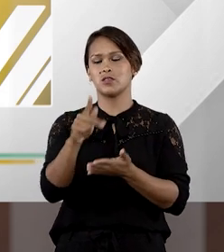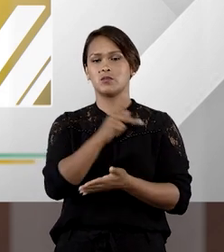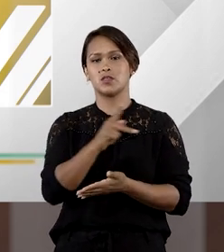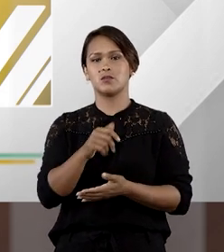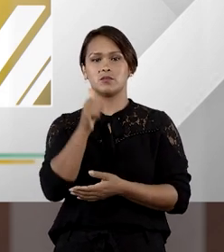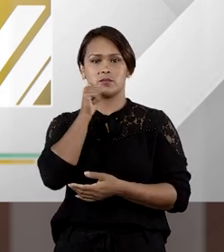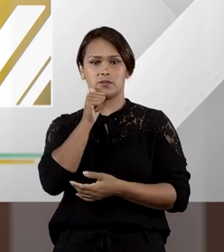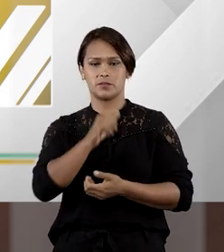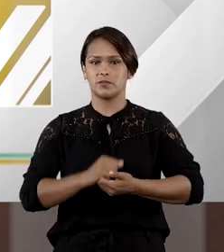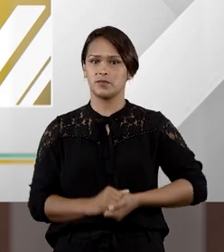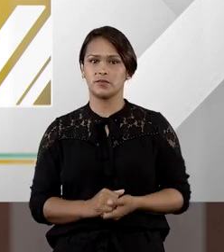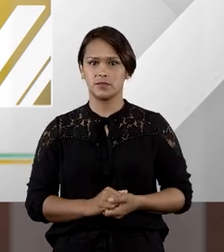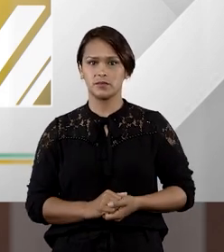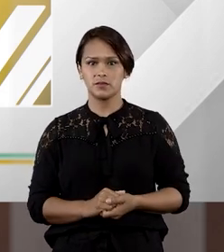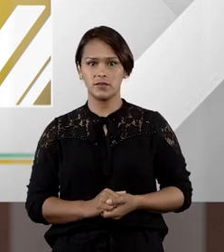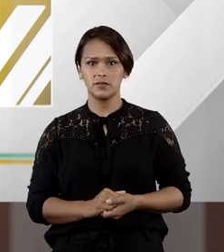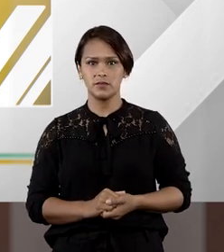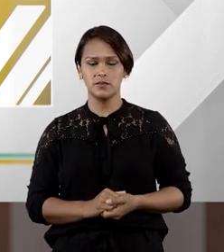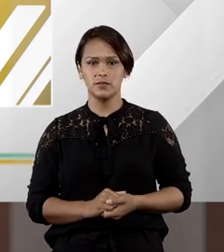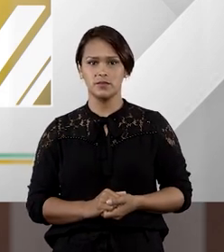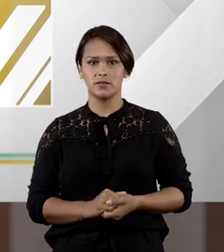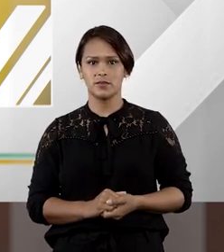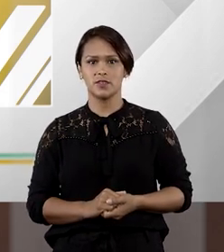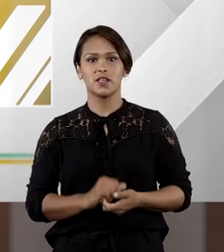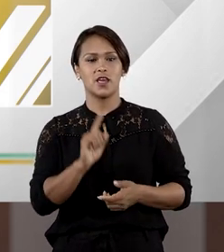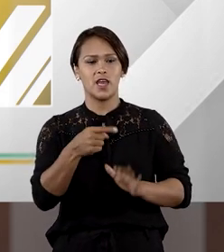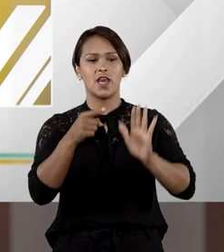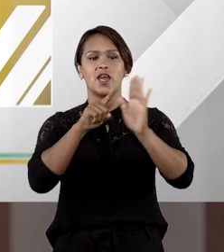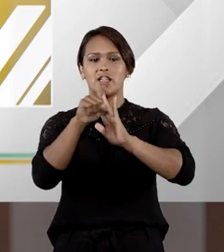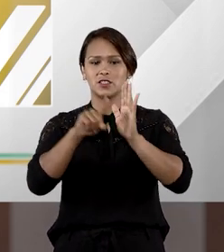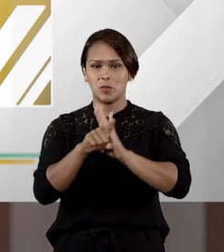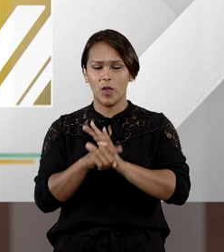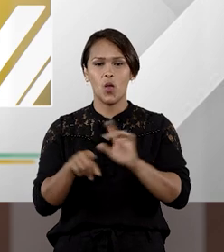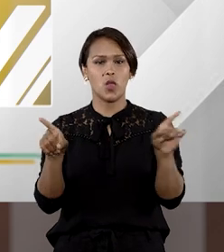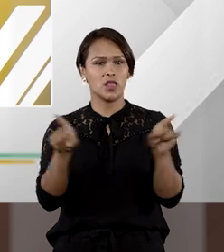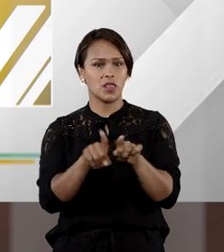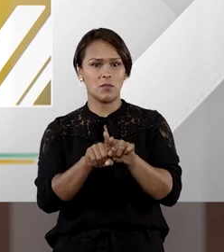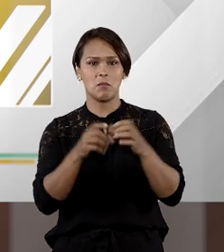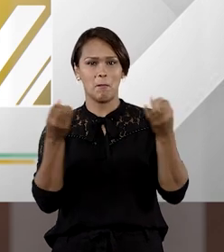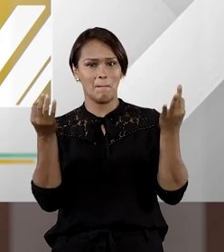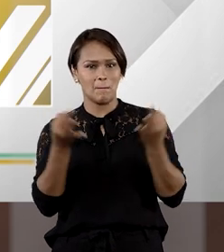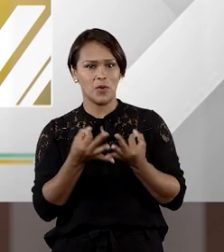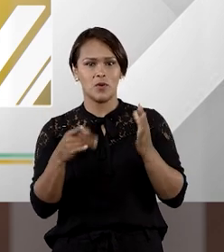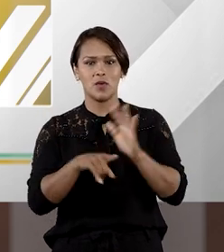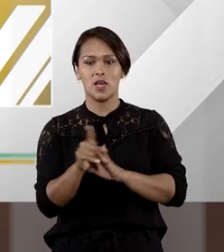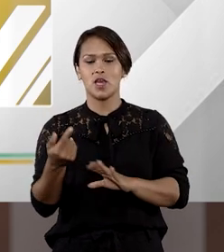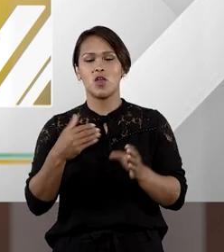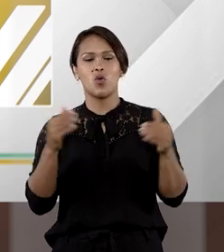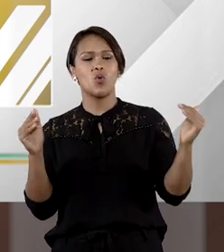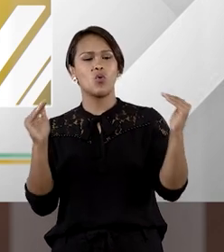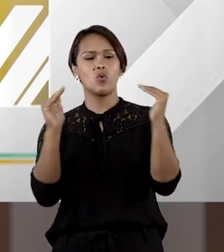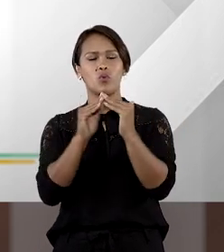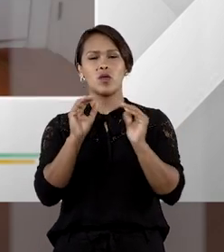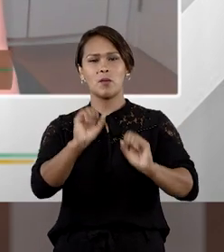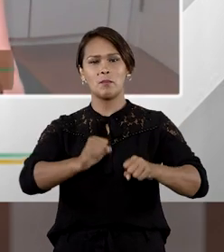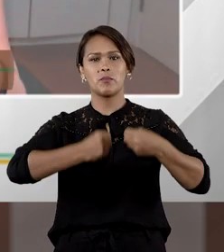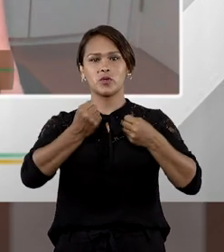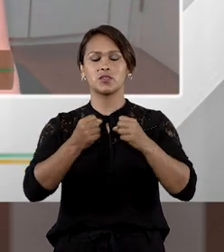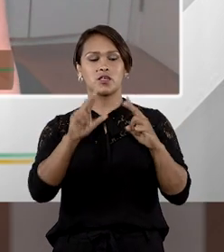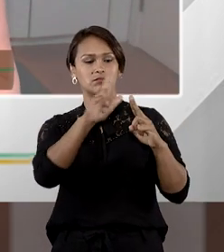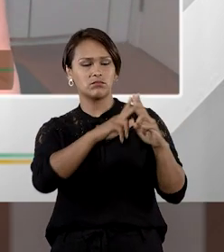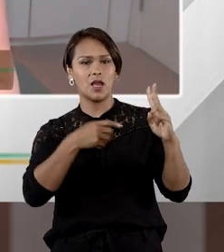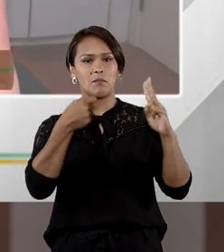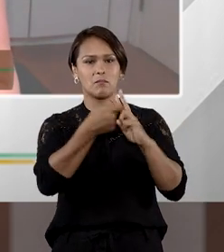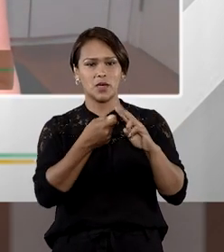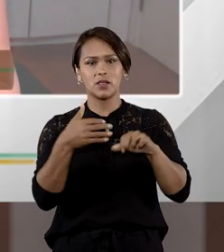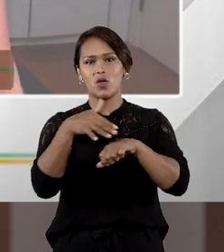pela professora Fernanda, por favor? Essa pergunta também é ótima, e eu sempre digo que o consenso é poderoso. Desde que as partes